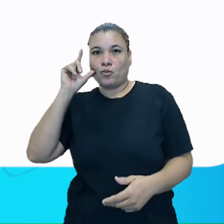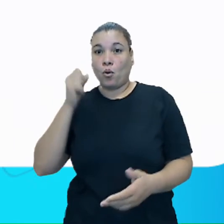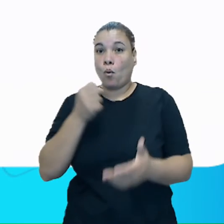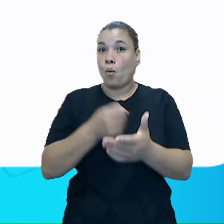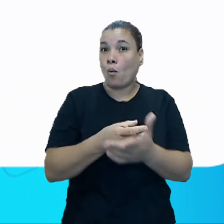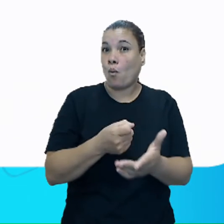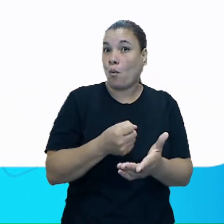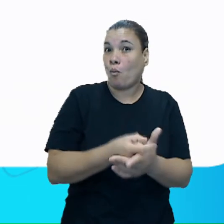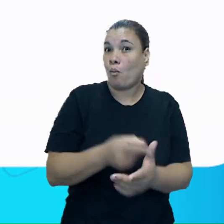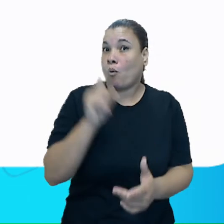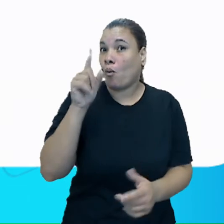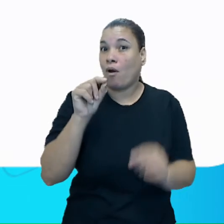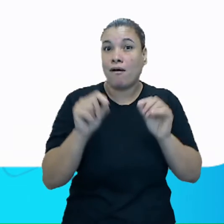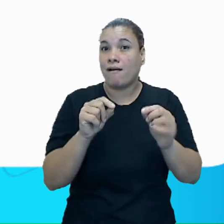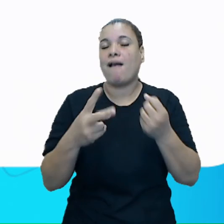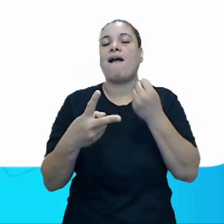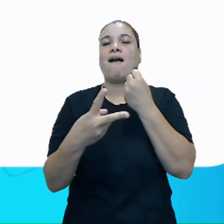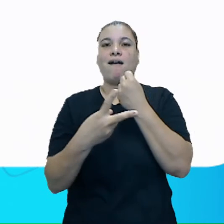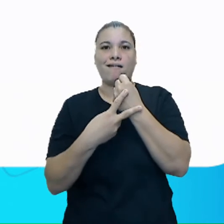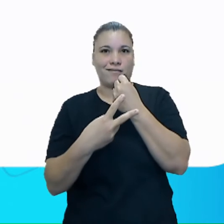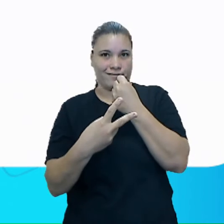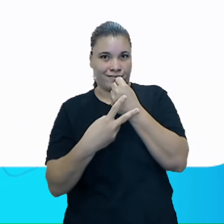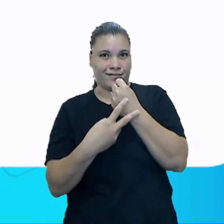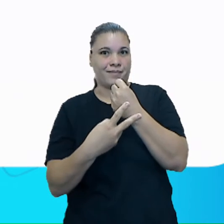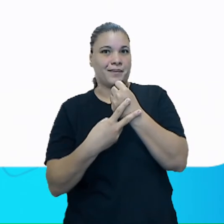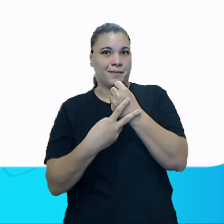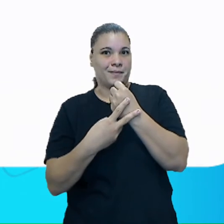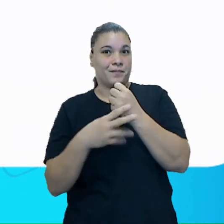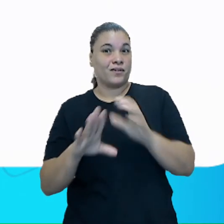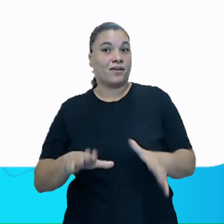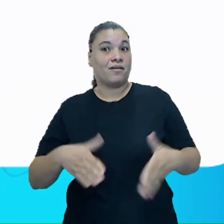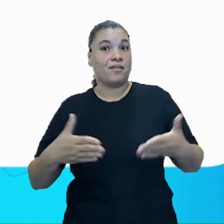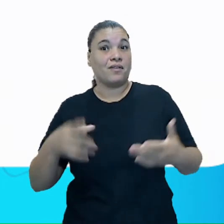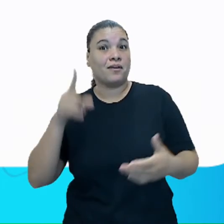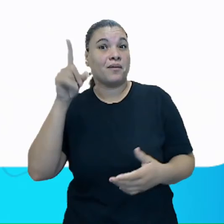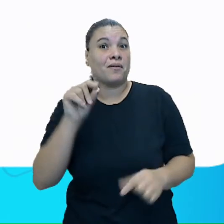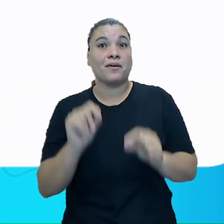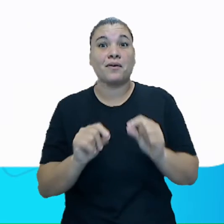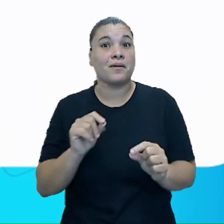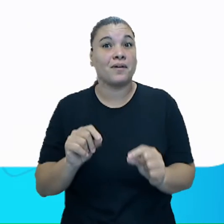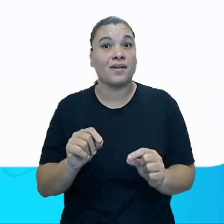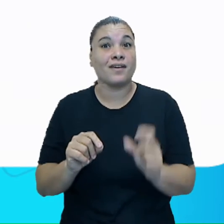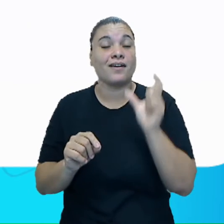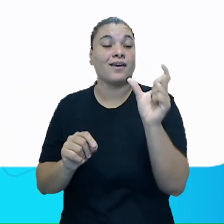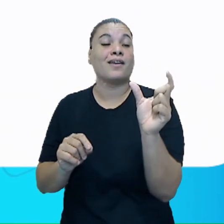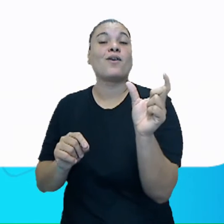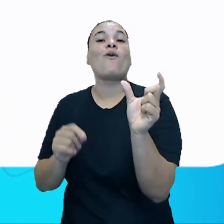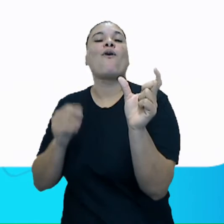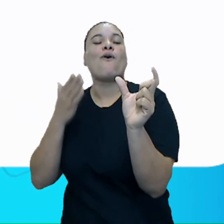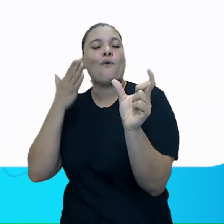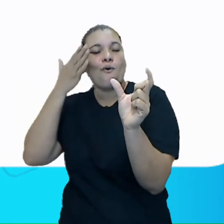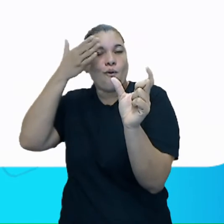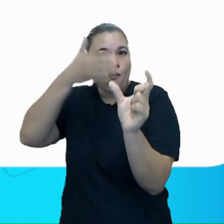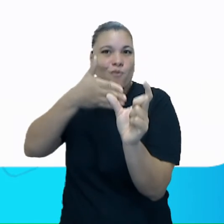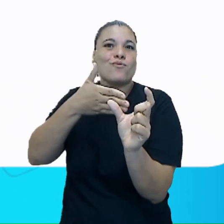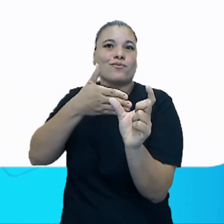nocional, é um verbo de significação, ou seja, estabelece uma relação de ação,